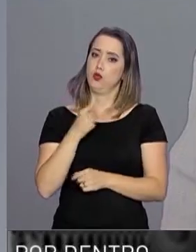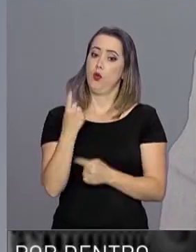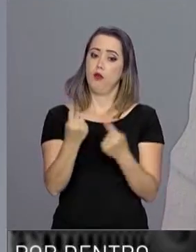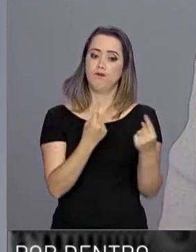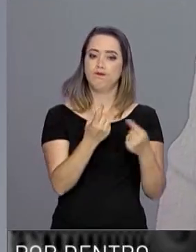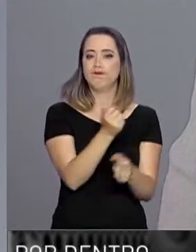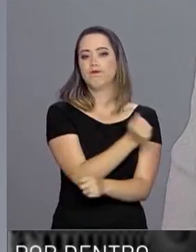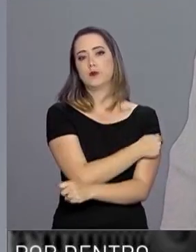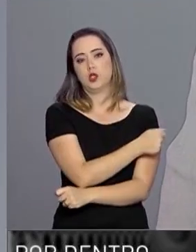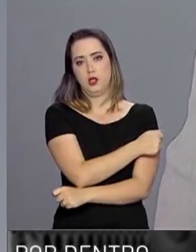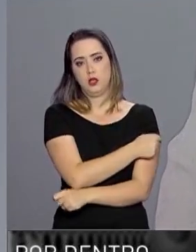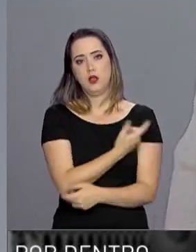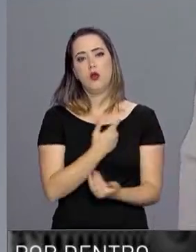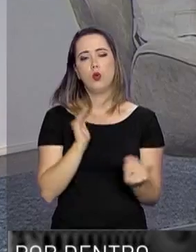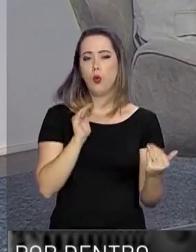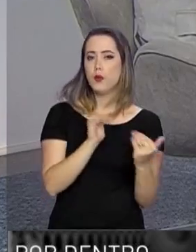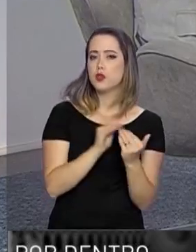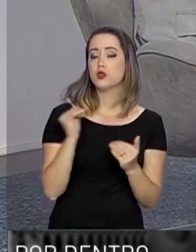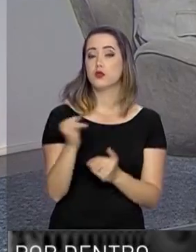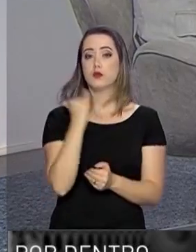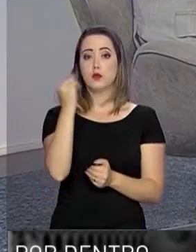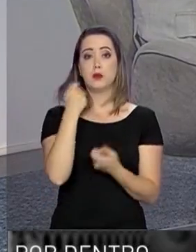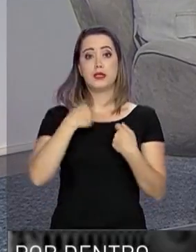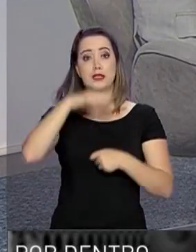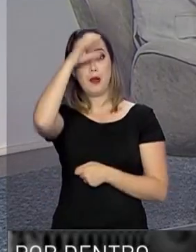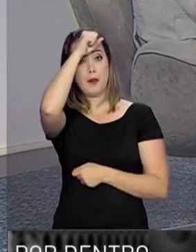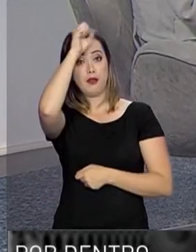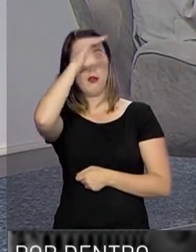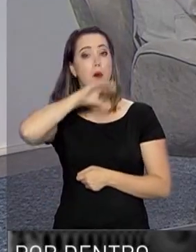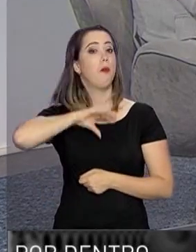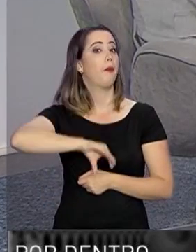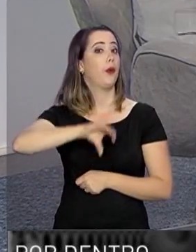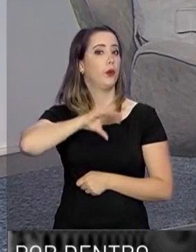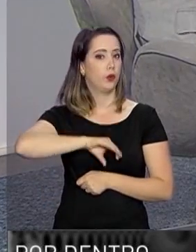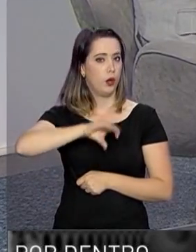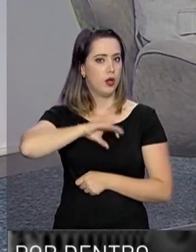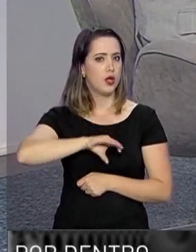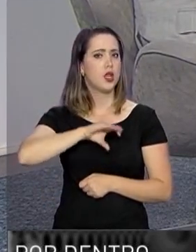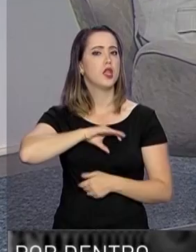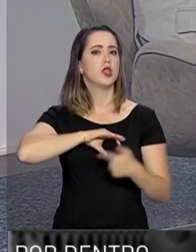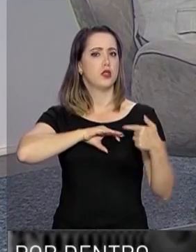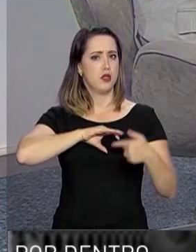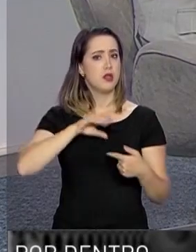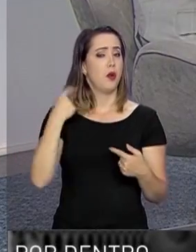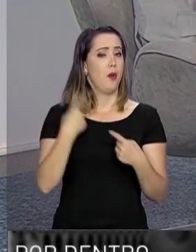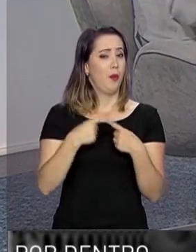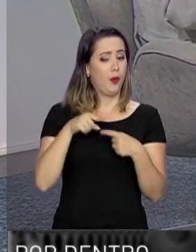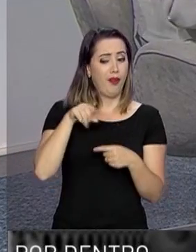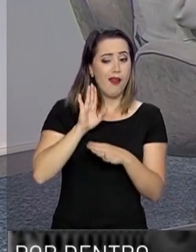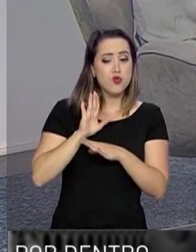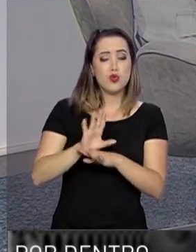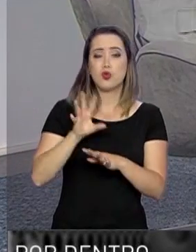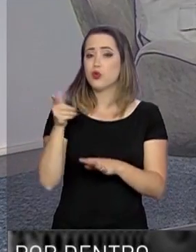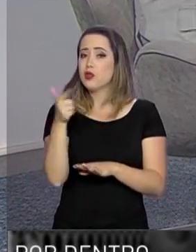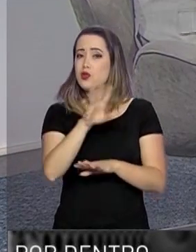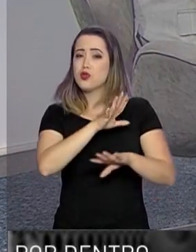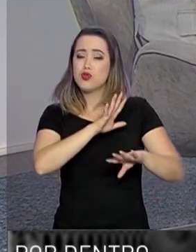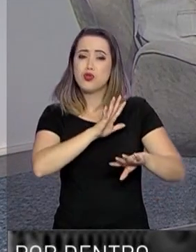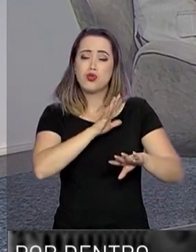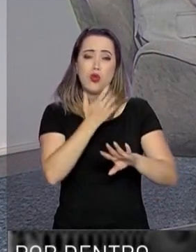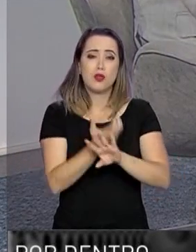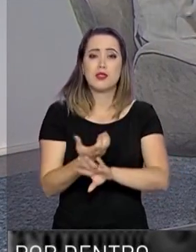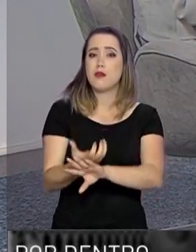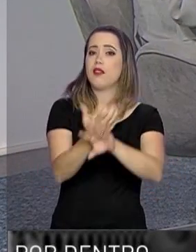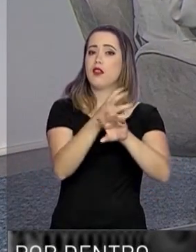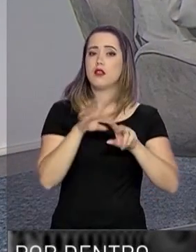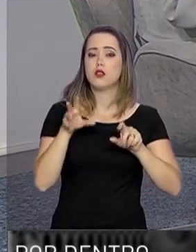também naquilo que é importante. Tem que aprender muito bem língua portuguesa, porque isso serve de apoio para todas as outras áreas e